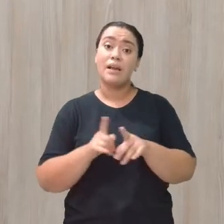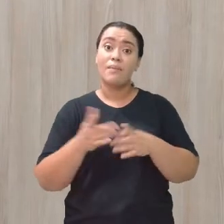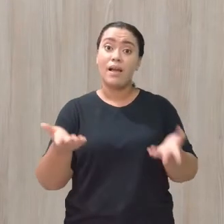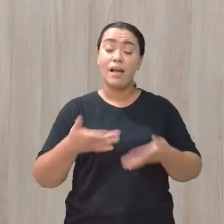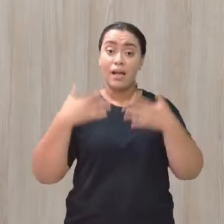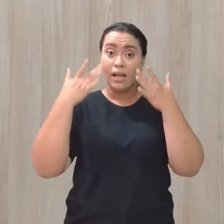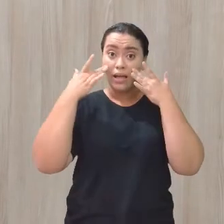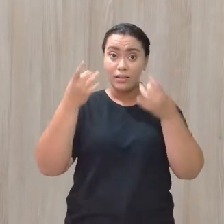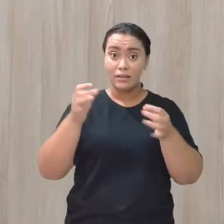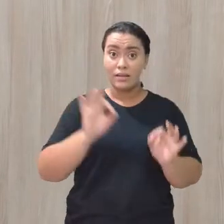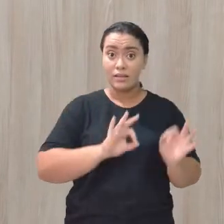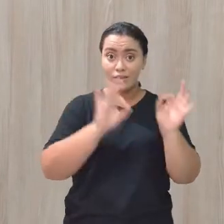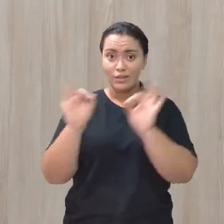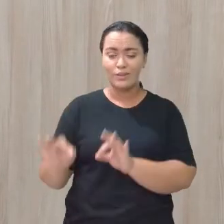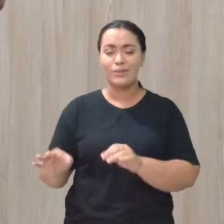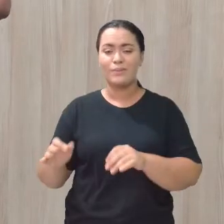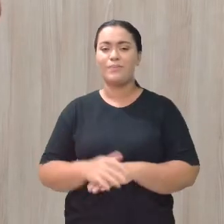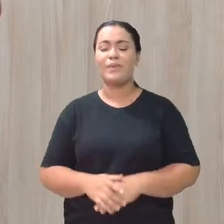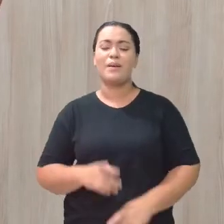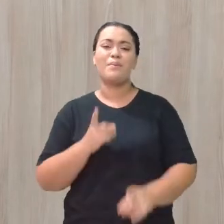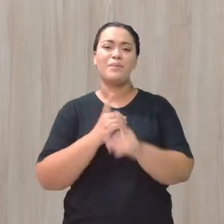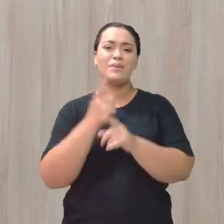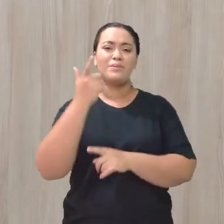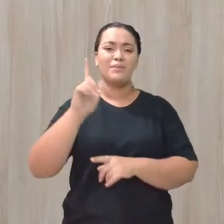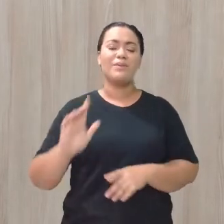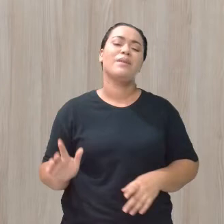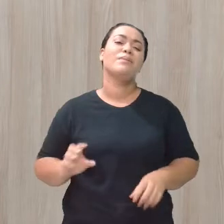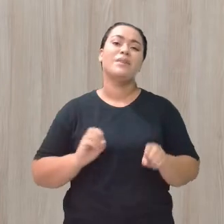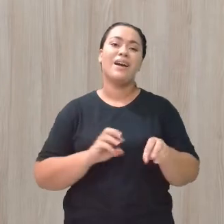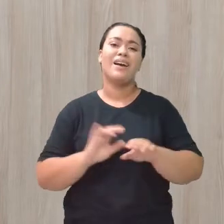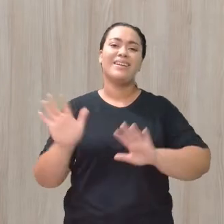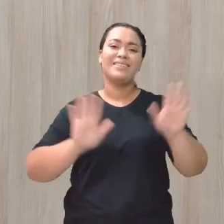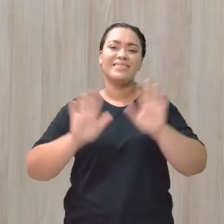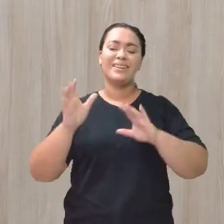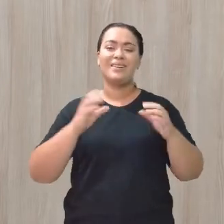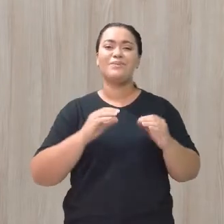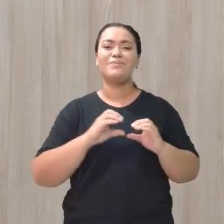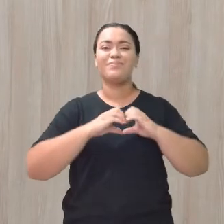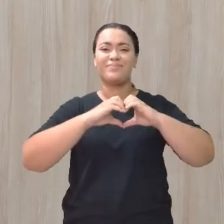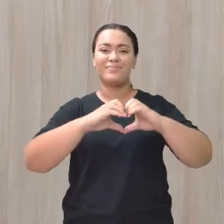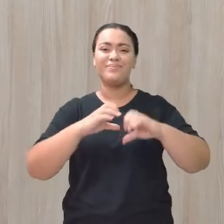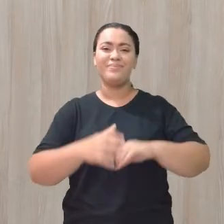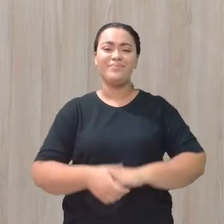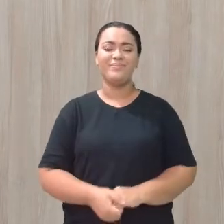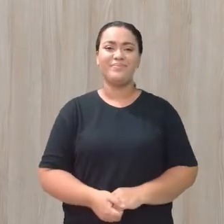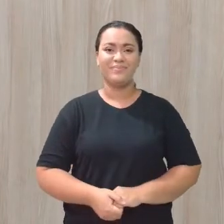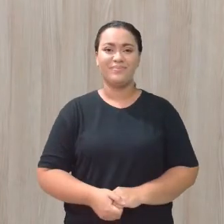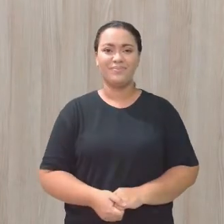prestando atenção, certo? E até a próxima aula. Um beijo no coração de vocês. Tchau!